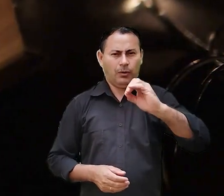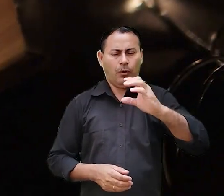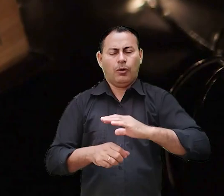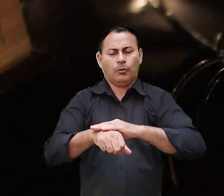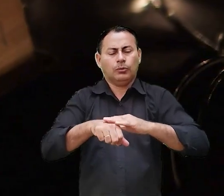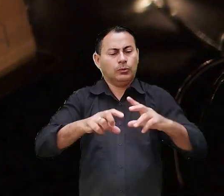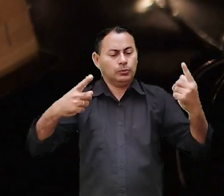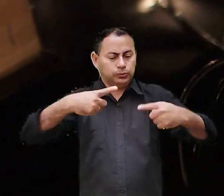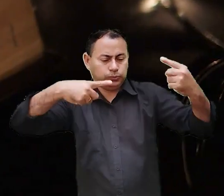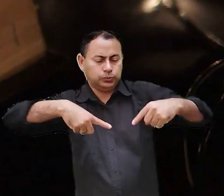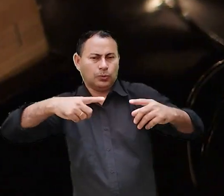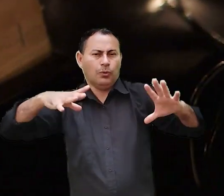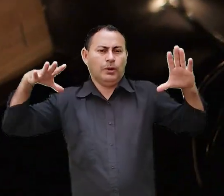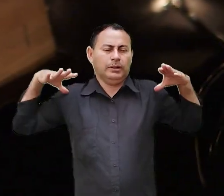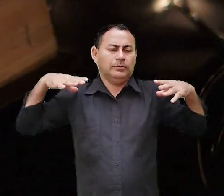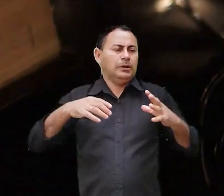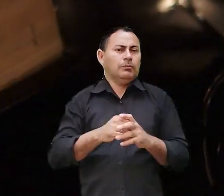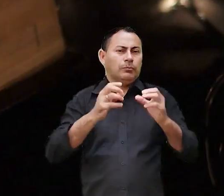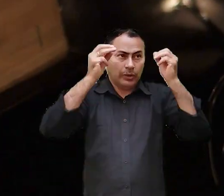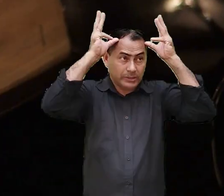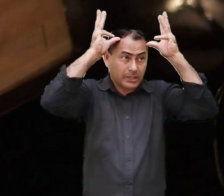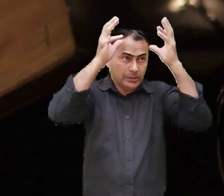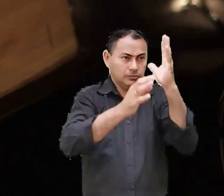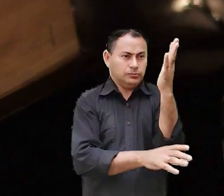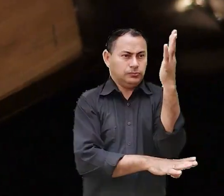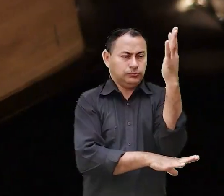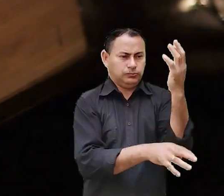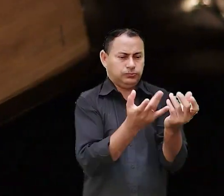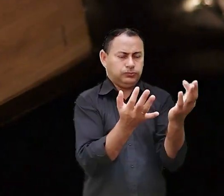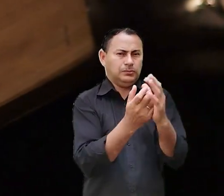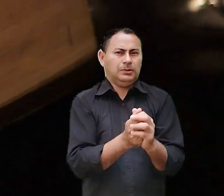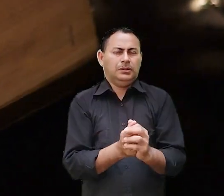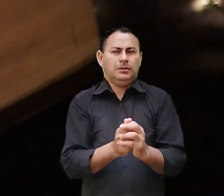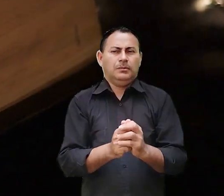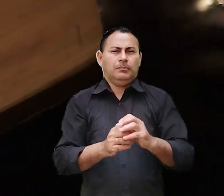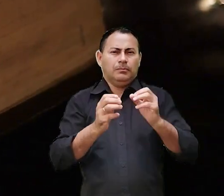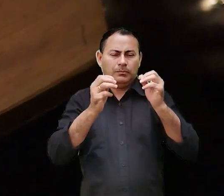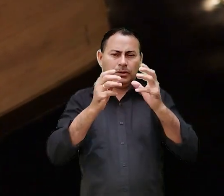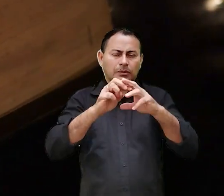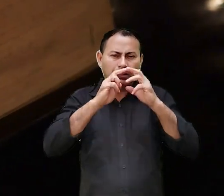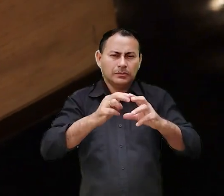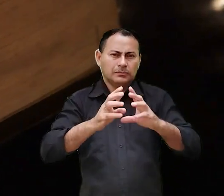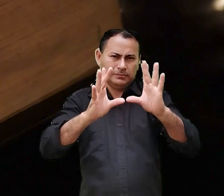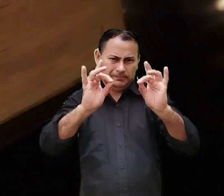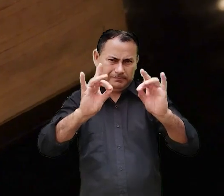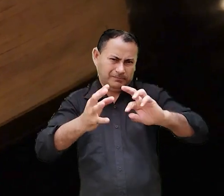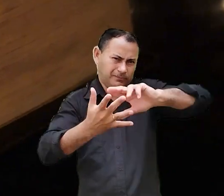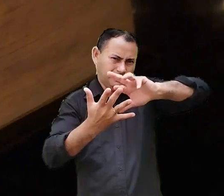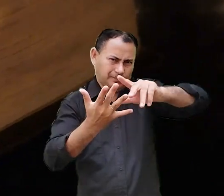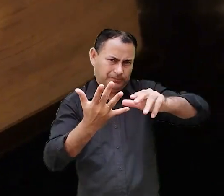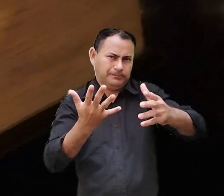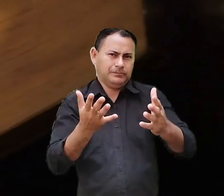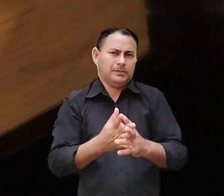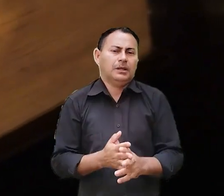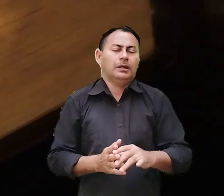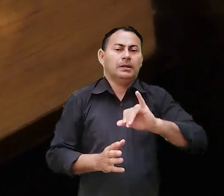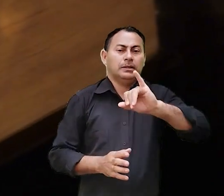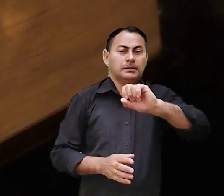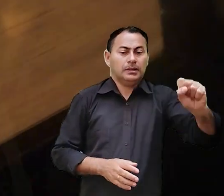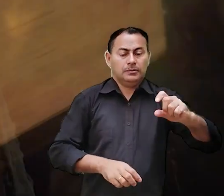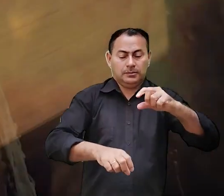Moisés falou com Deus por uma sarça em Fogo Jó falou com Deus num redemoinho os detalhes variam